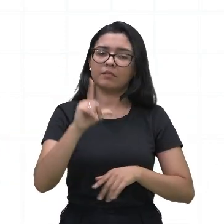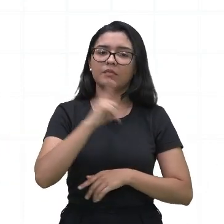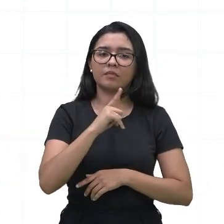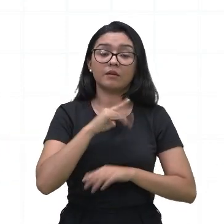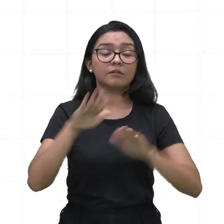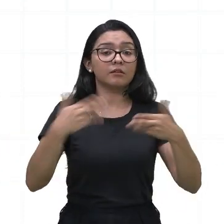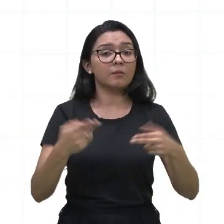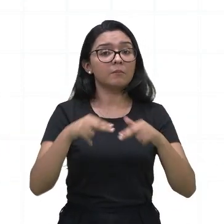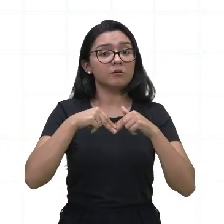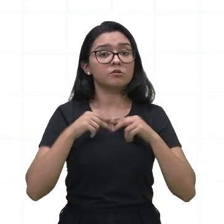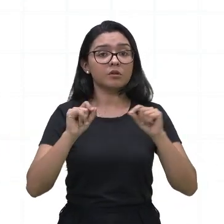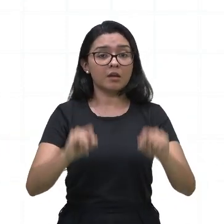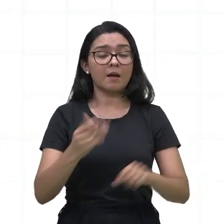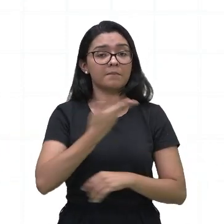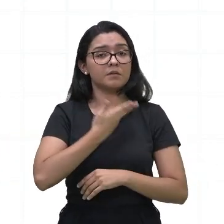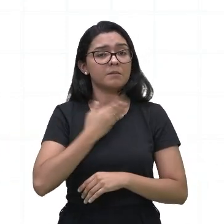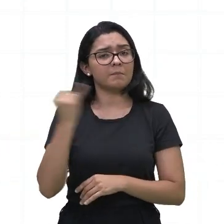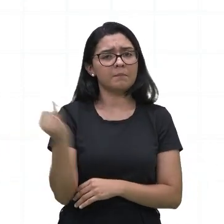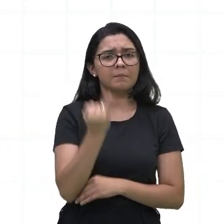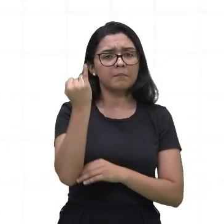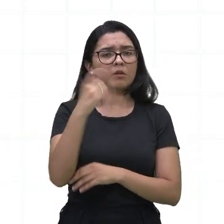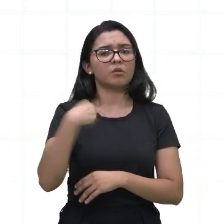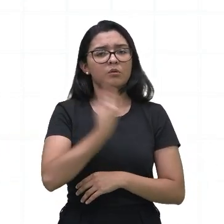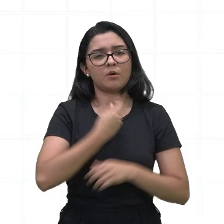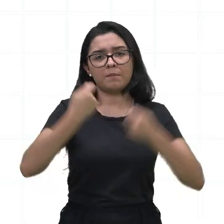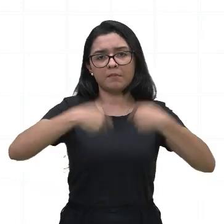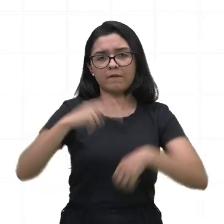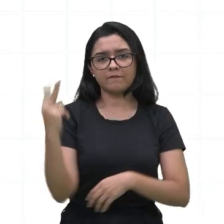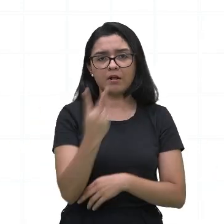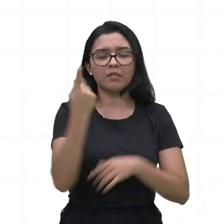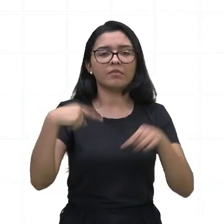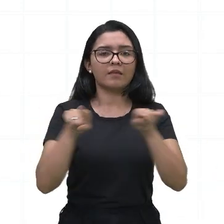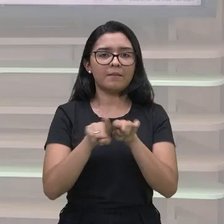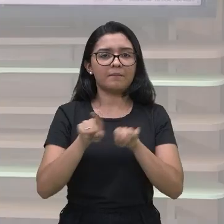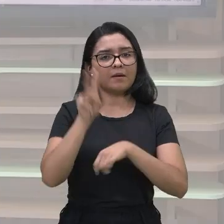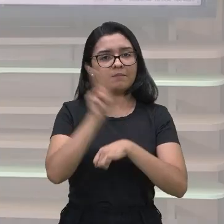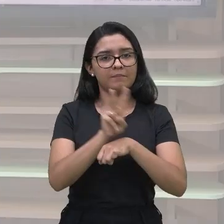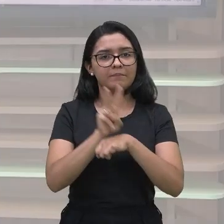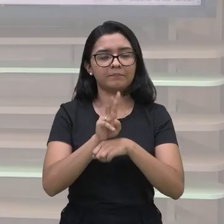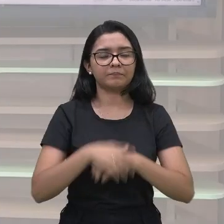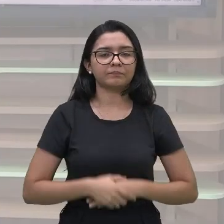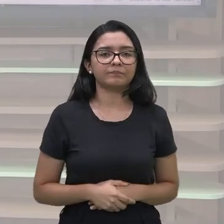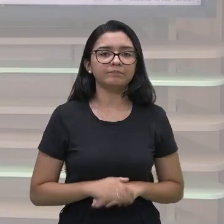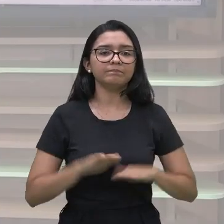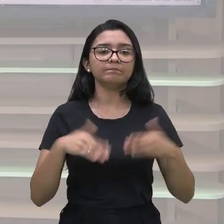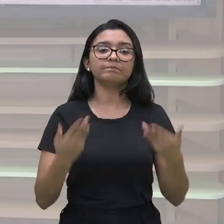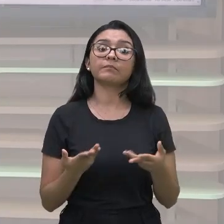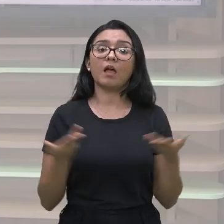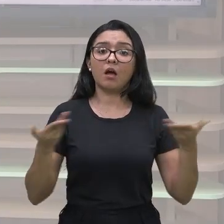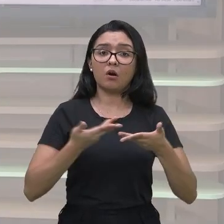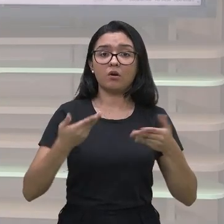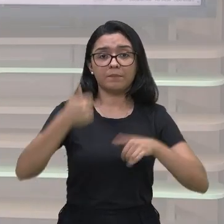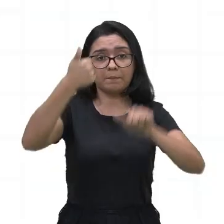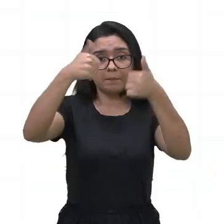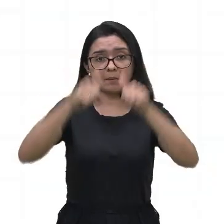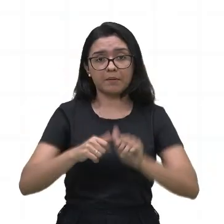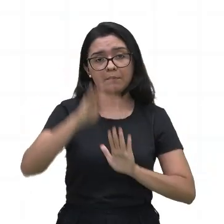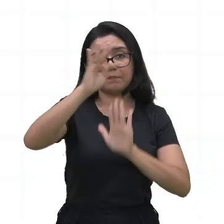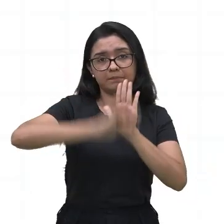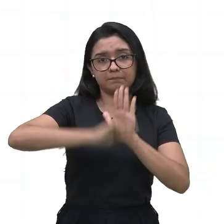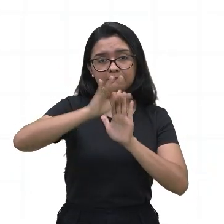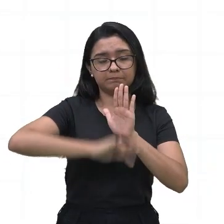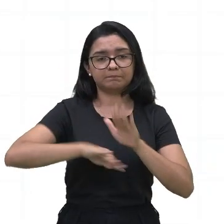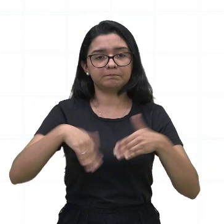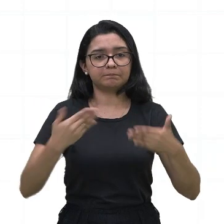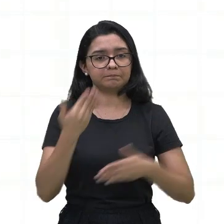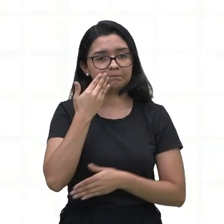a amizade é um tesouro que deve ser valorizado e cultivado. Muito bem, vamos analisar? Vamos analisar, olha só. Então temos